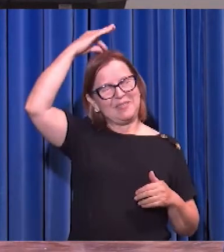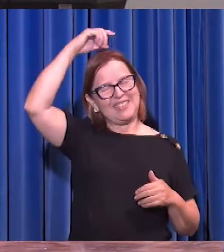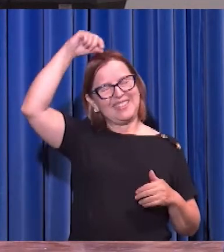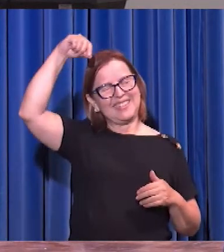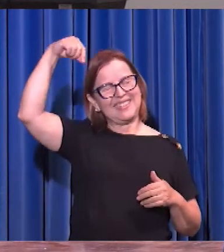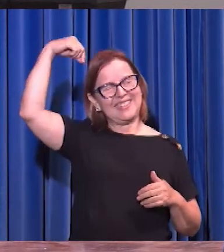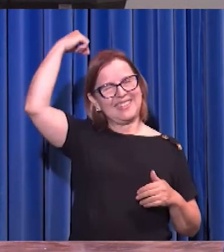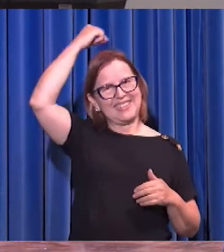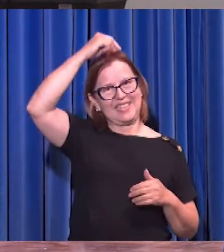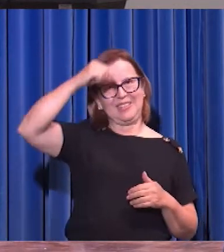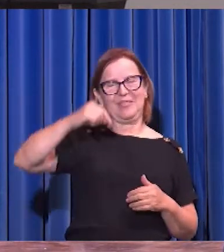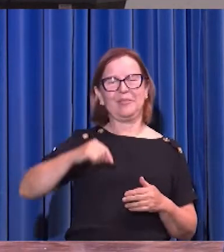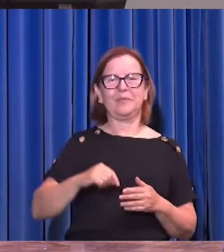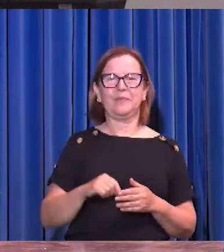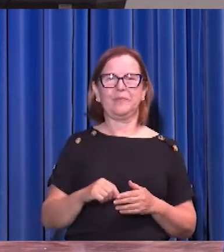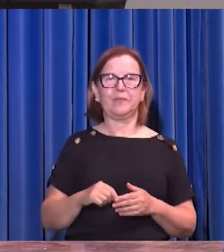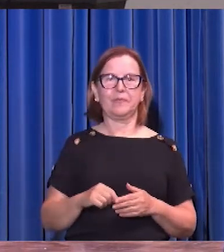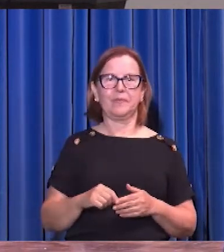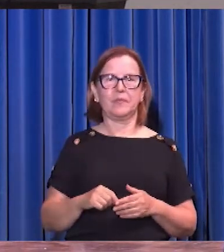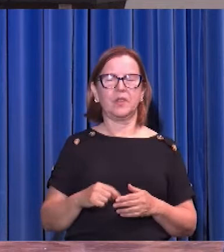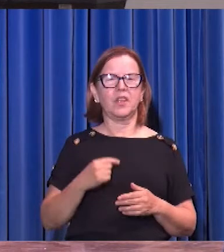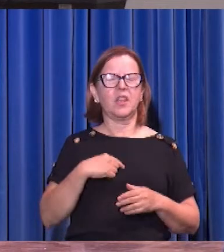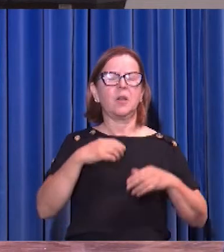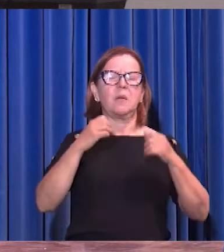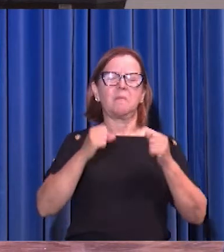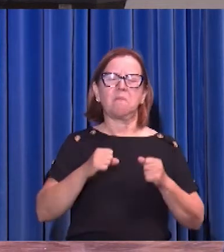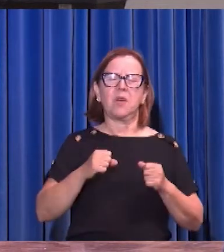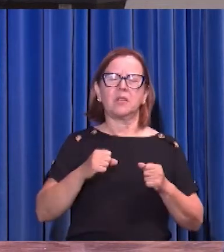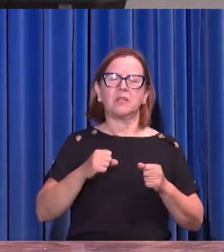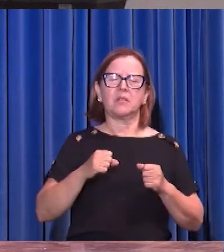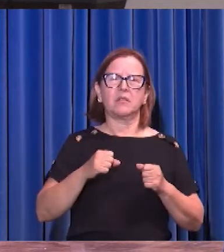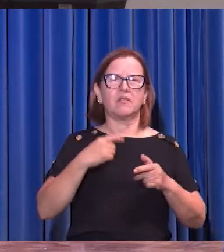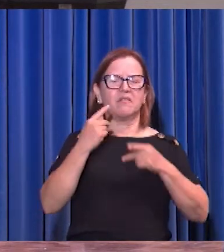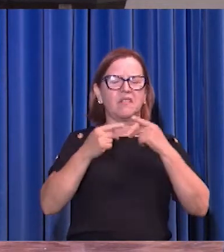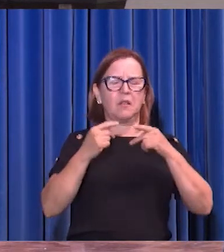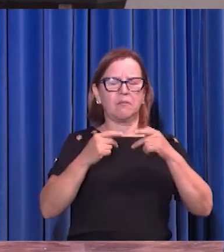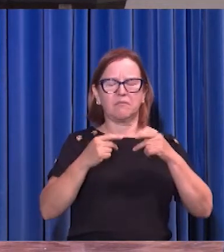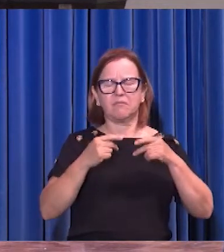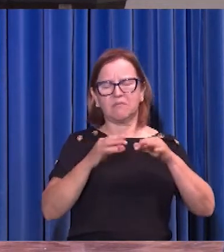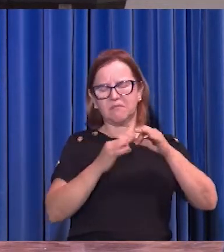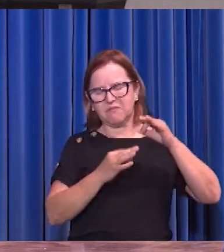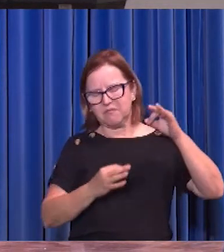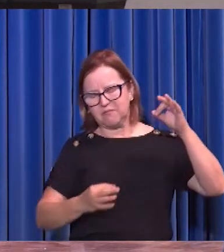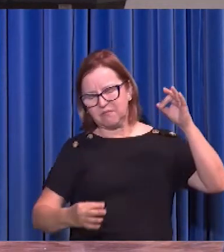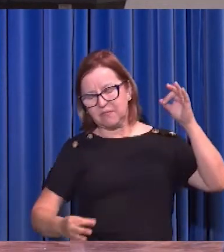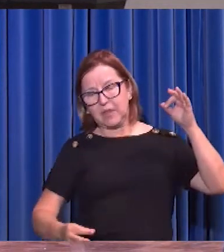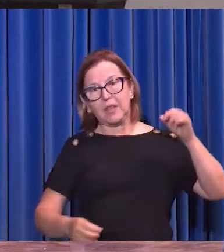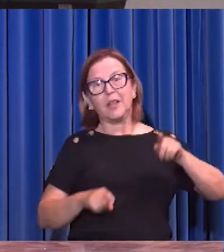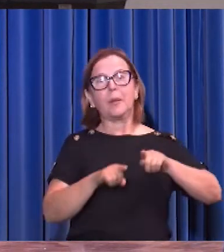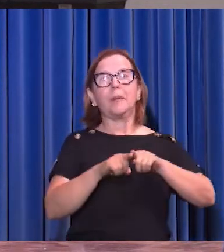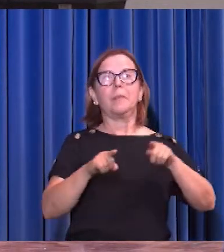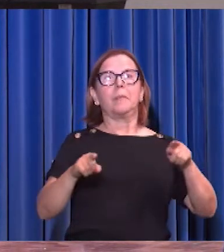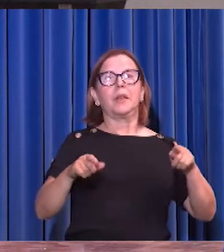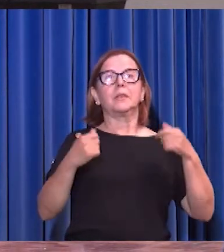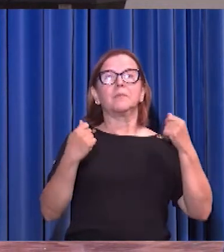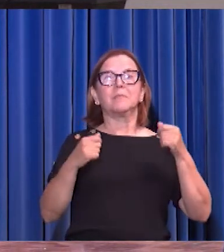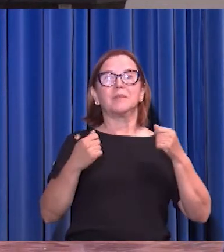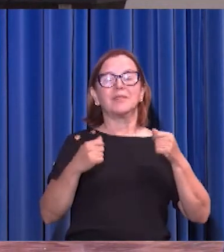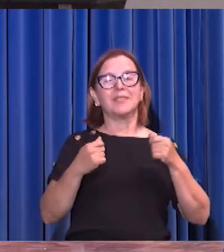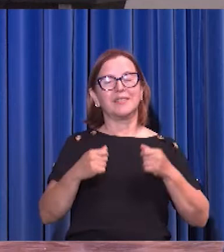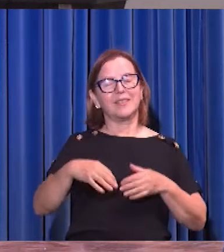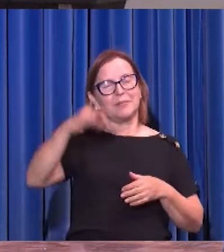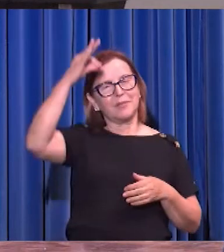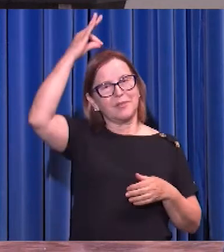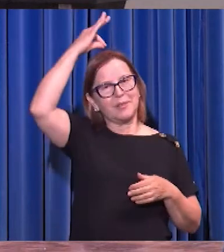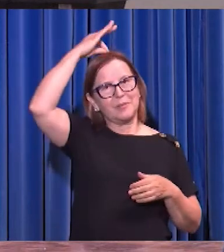E isso não significar absolutamente nada, se o Espírito não nos revelar. Se o